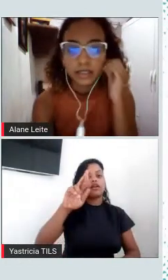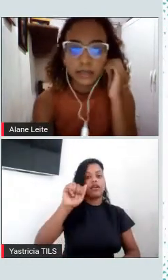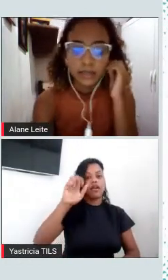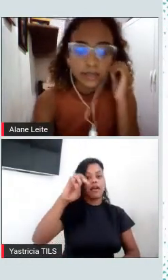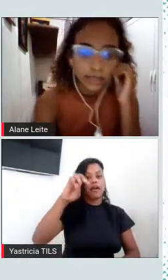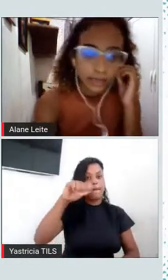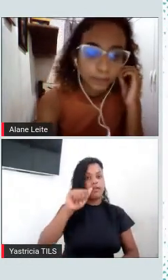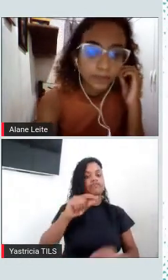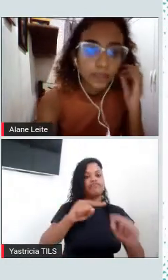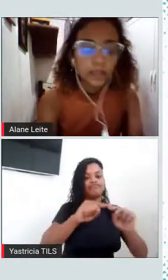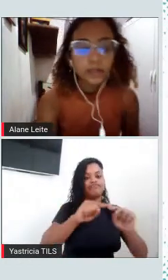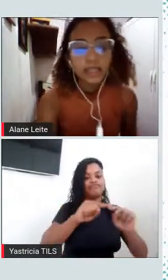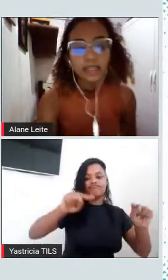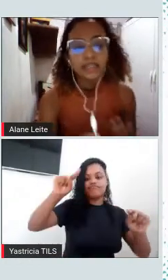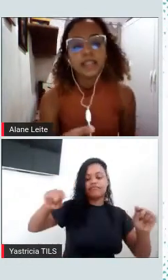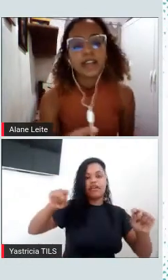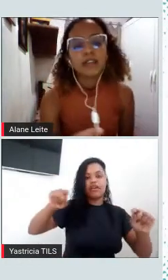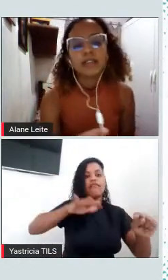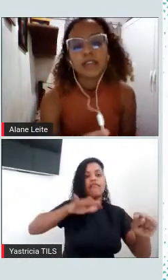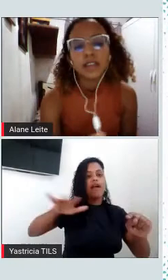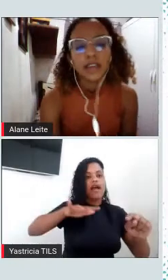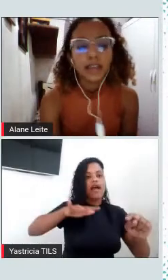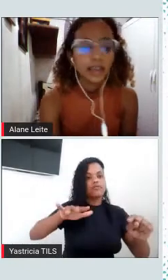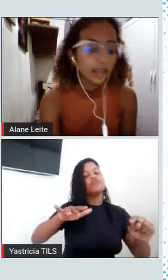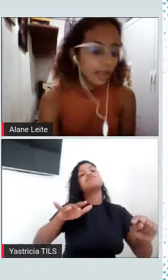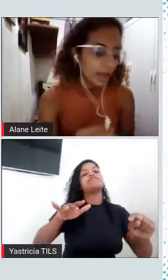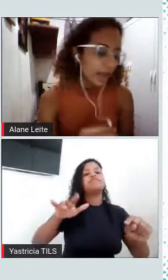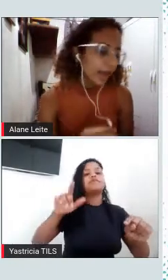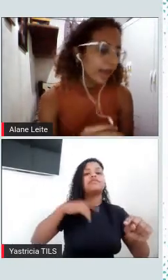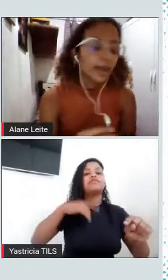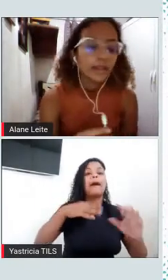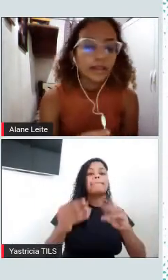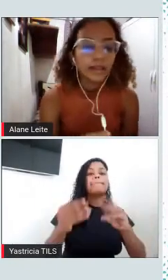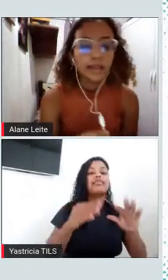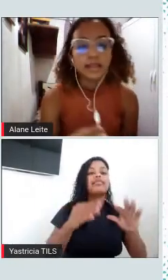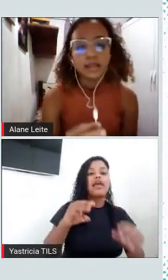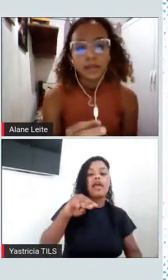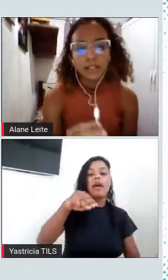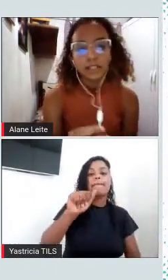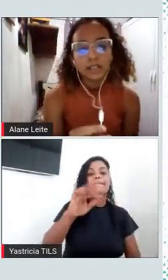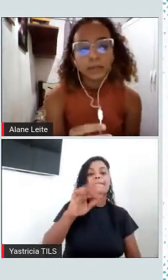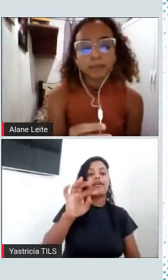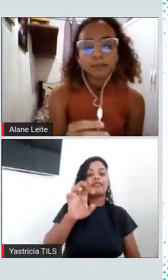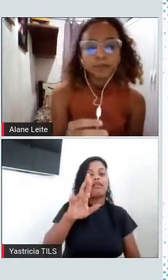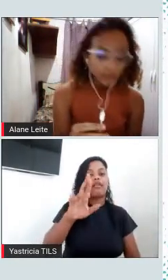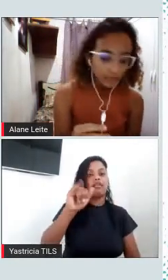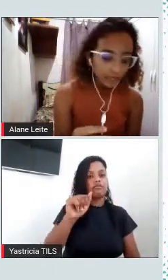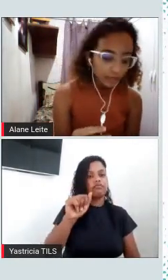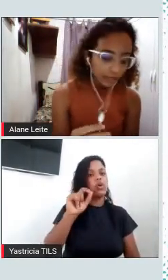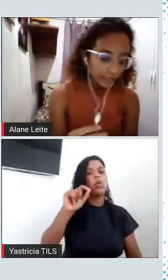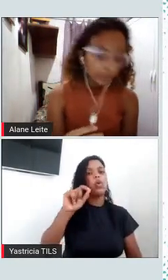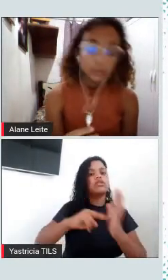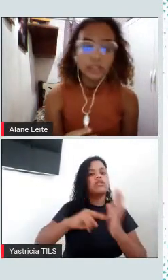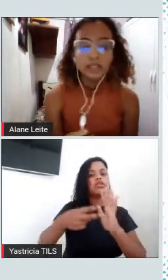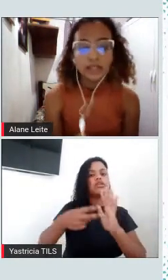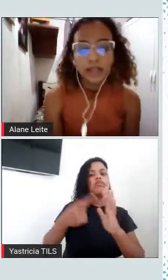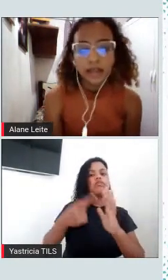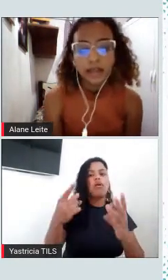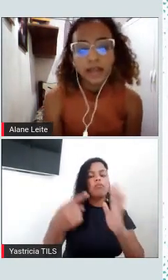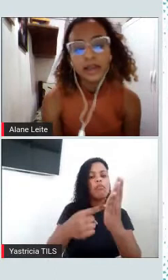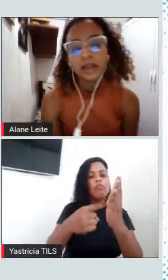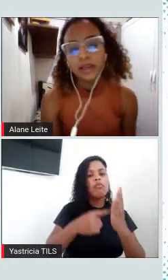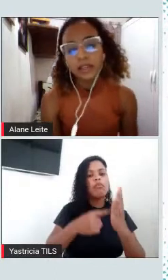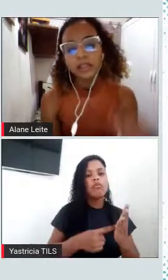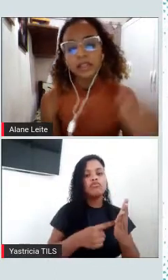de fases da matéria. E o que é que esse gráfico ele quer trazer para a gente? Ele vai nos